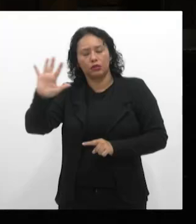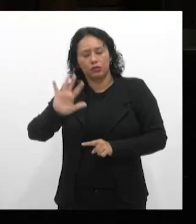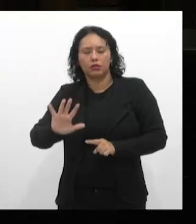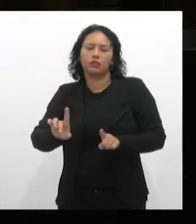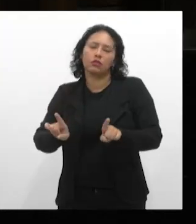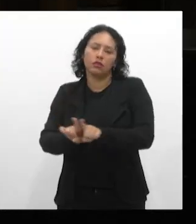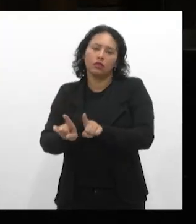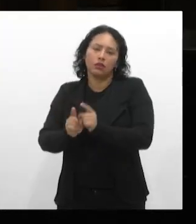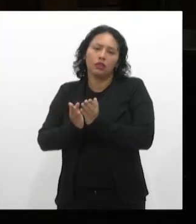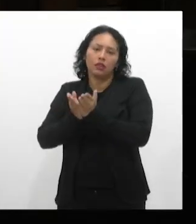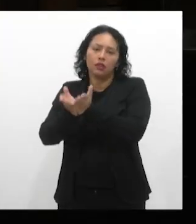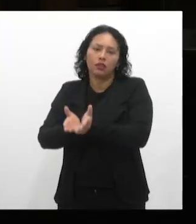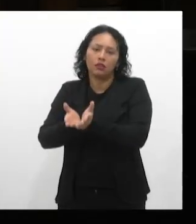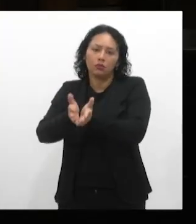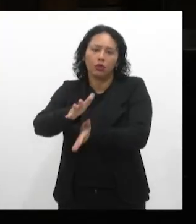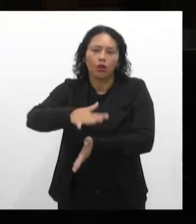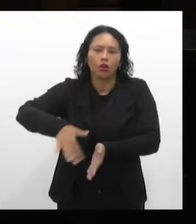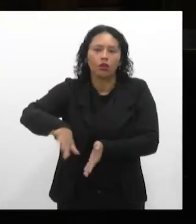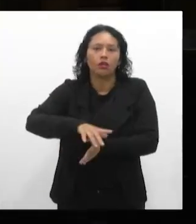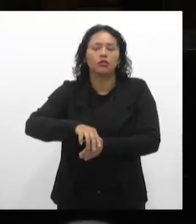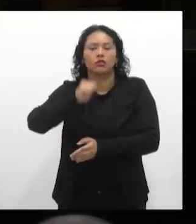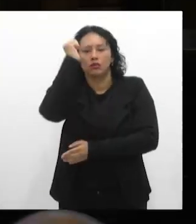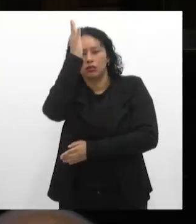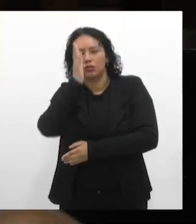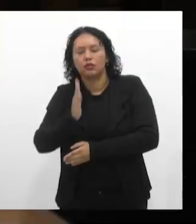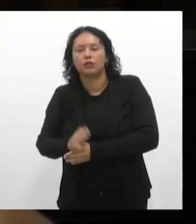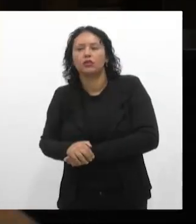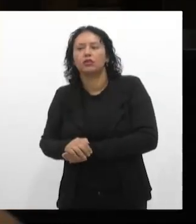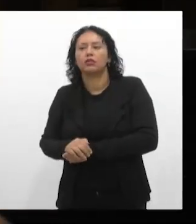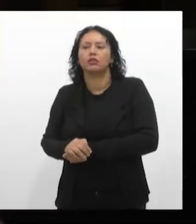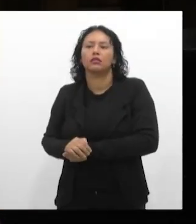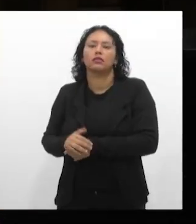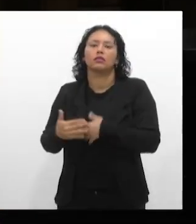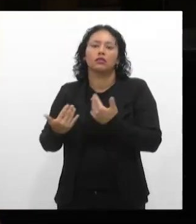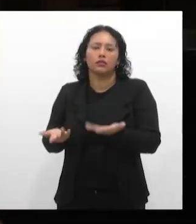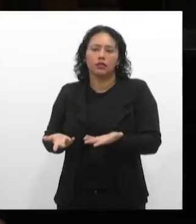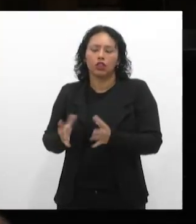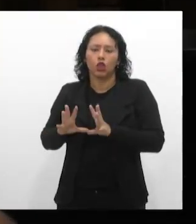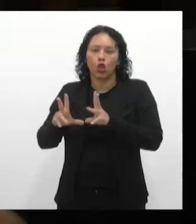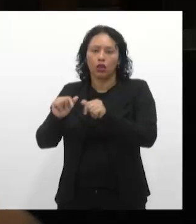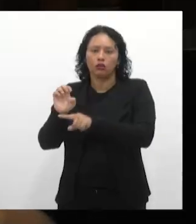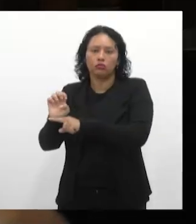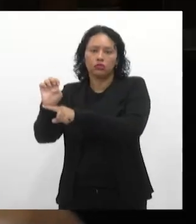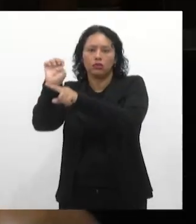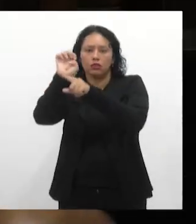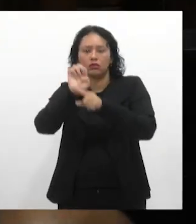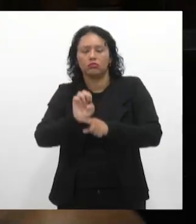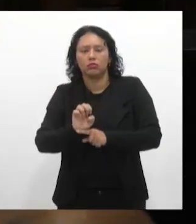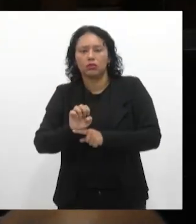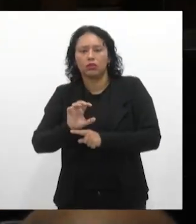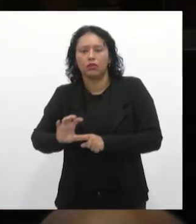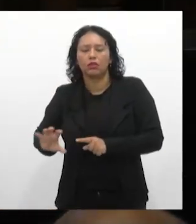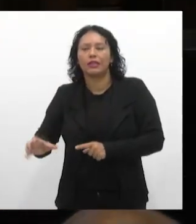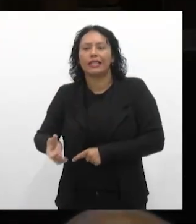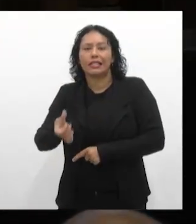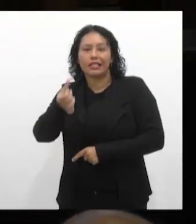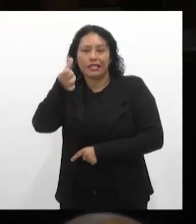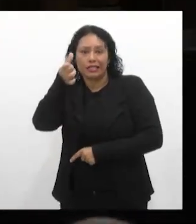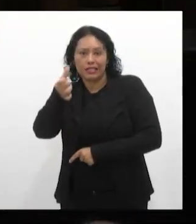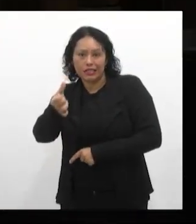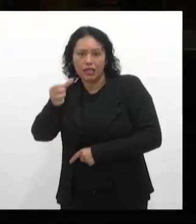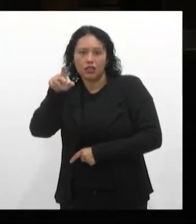Comportos, que ela é nacional, e as Sesportos, que atuam em todos os estados. E a Sesportos, ela